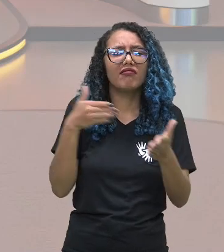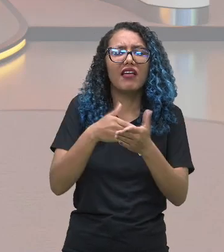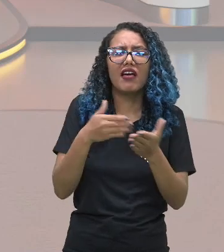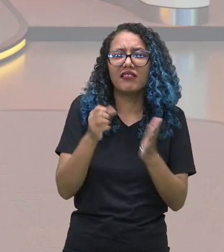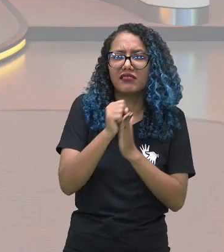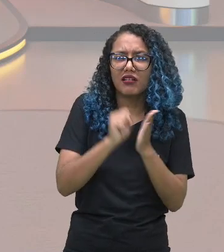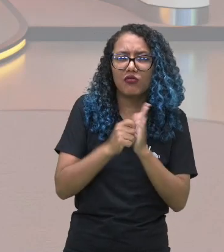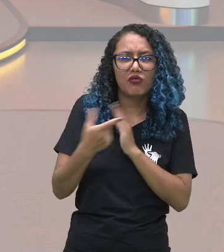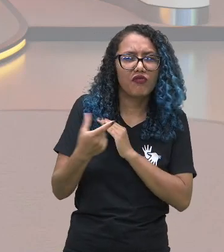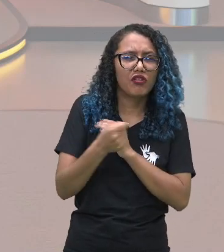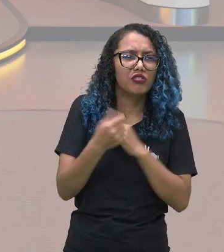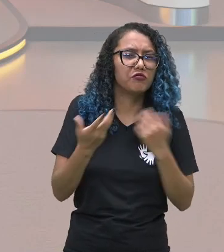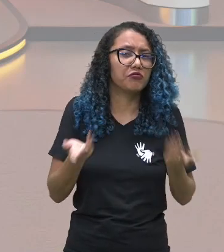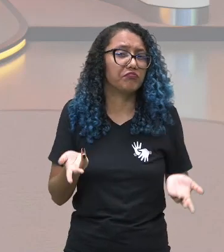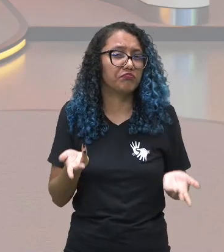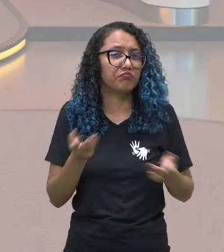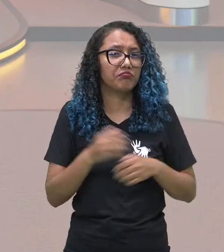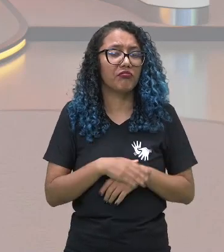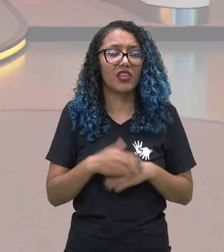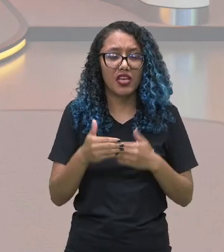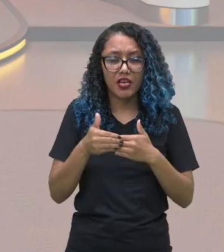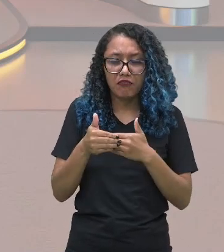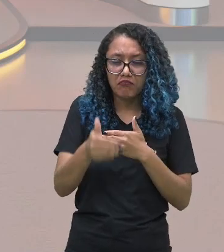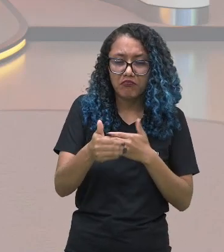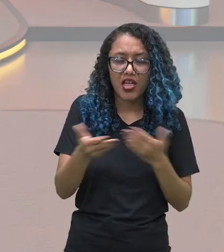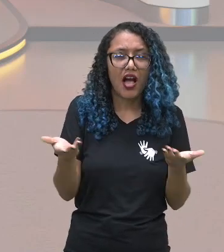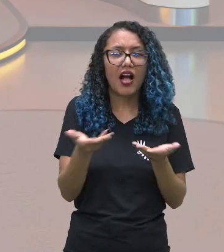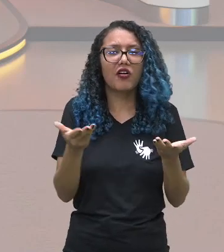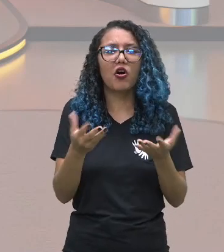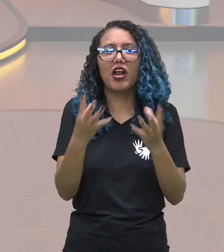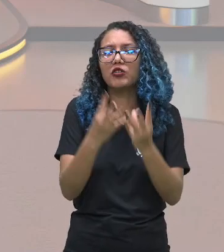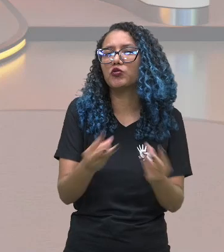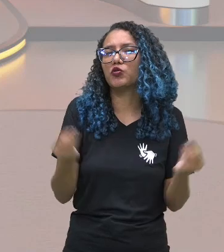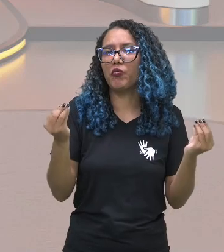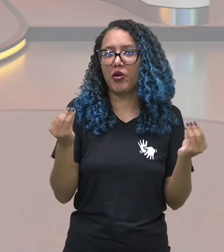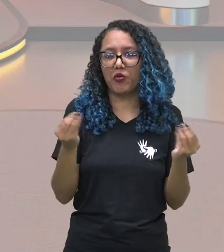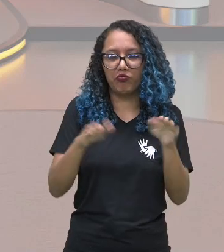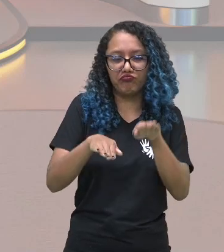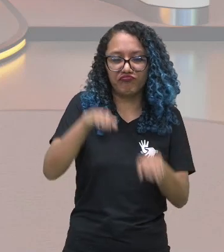e, a partir daí, deixou de existir? Percebam a